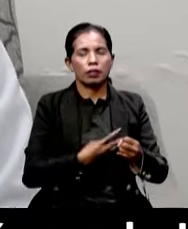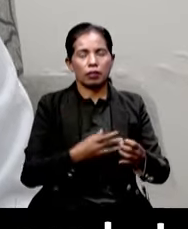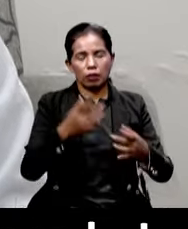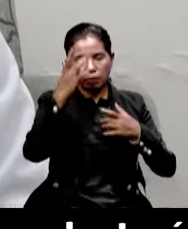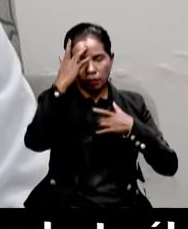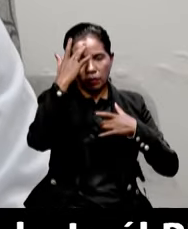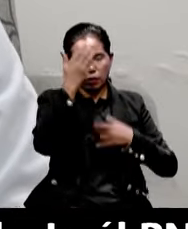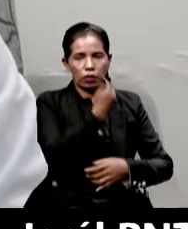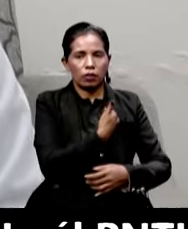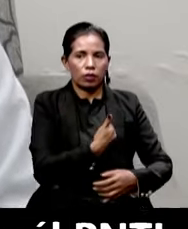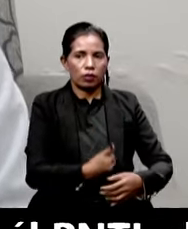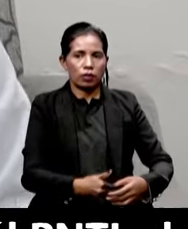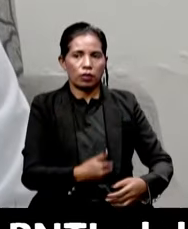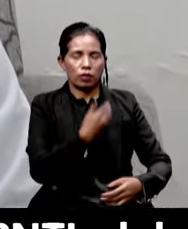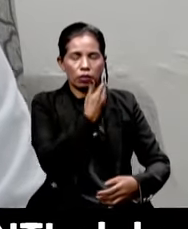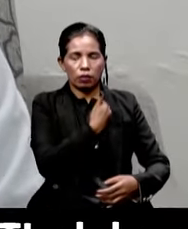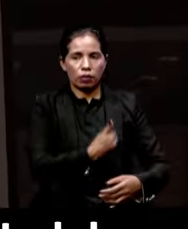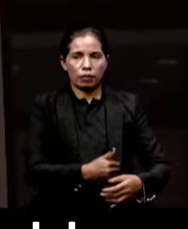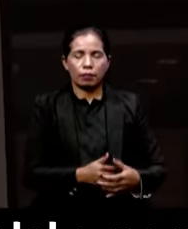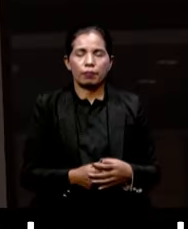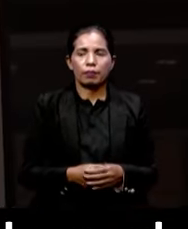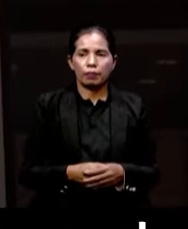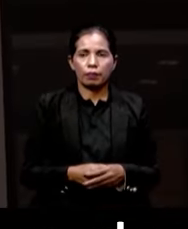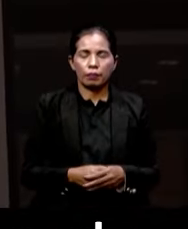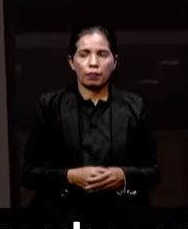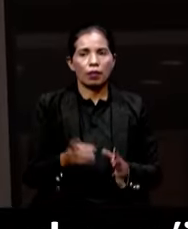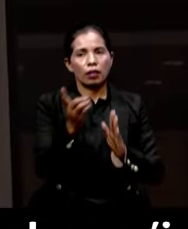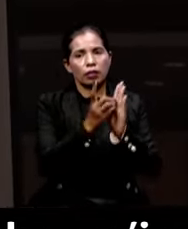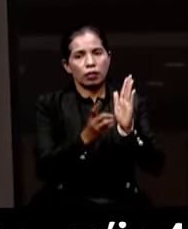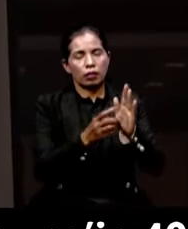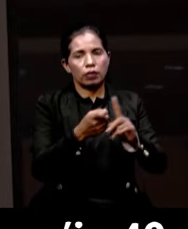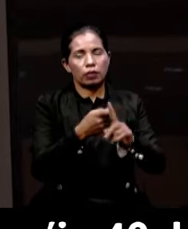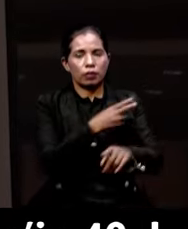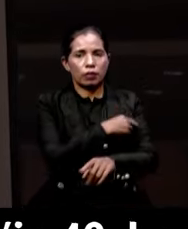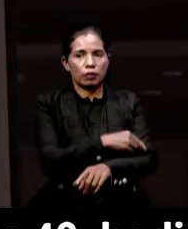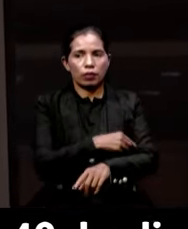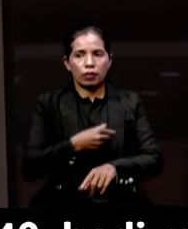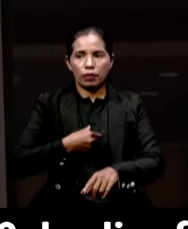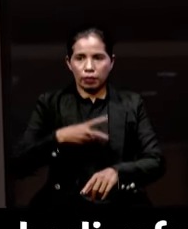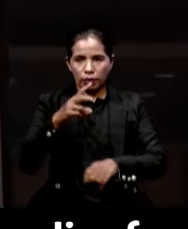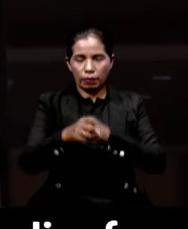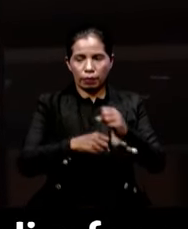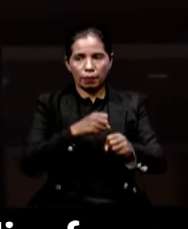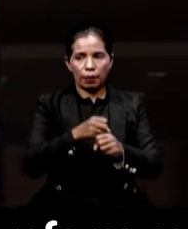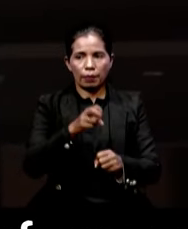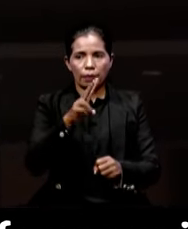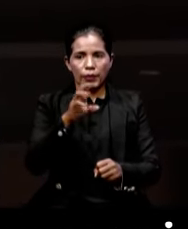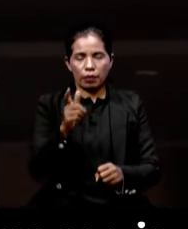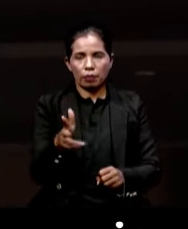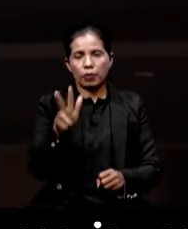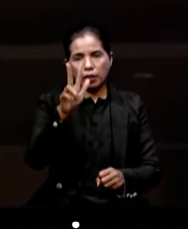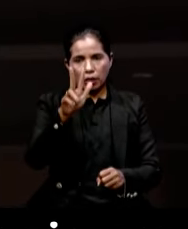oras stroke ira hanaran stroke hemorragia ne. Dur dari susi Hospital Nasional Giri Valadares ia tina rimbua ronulu resin